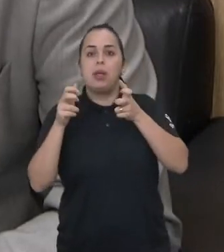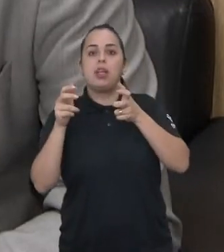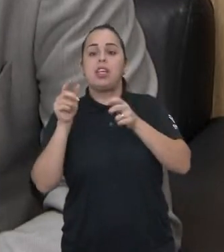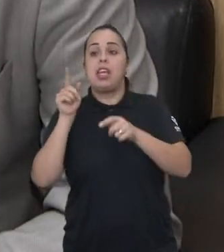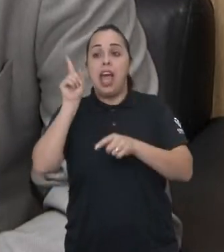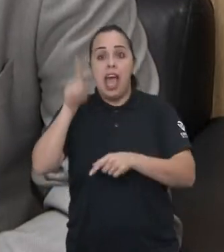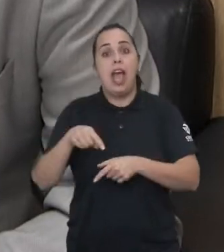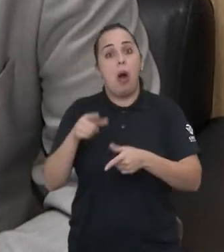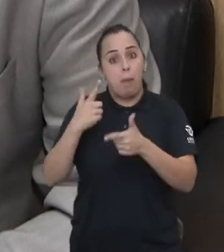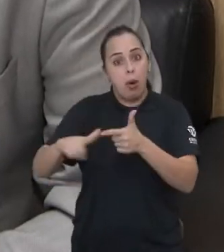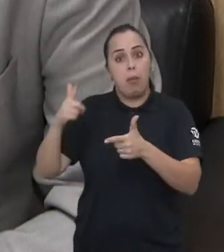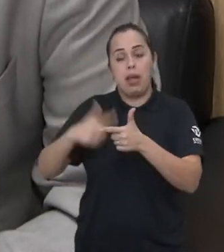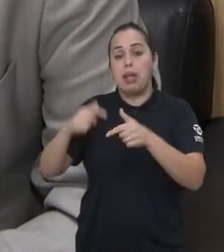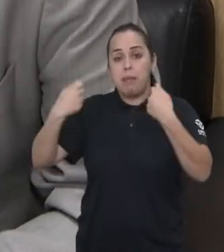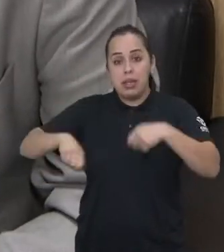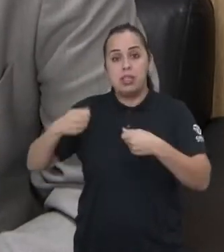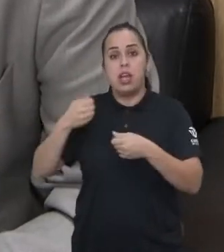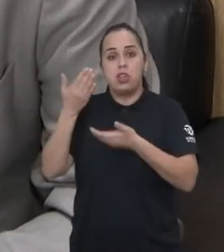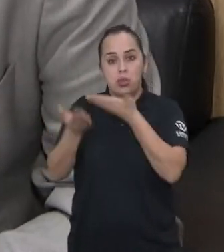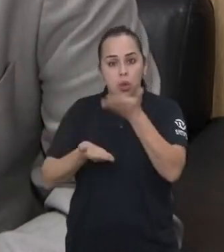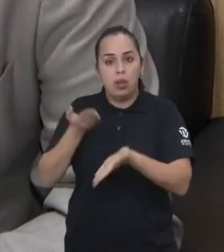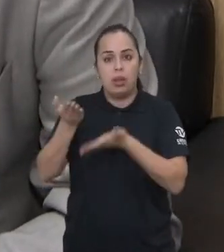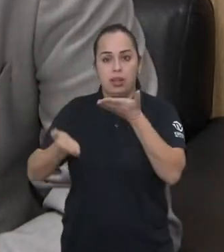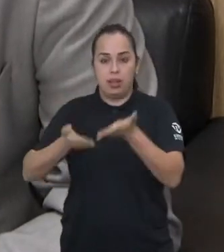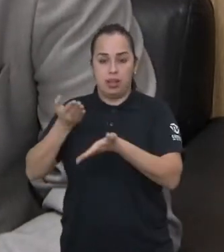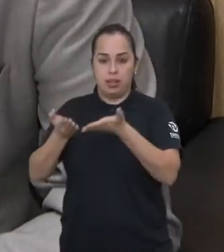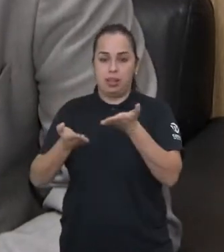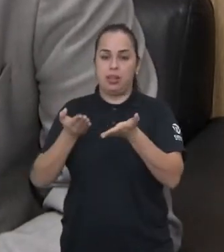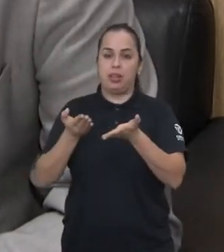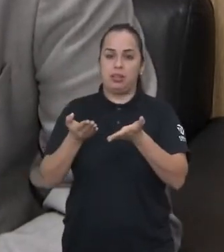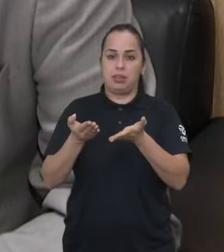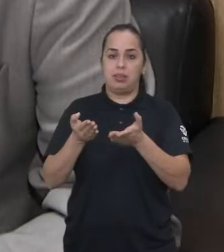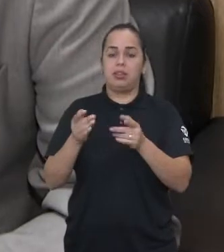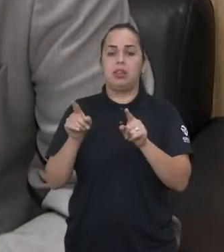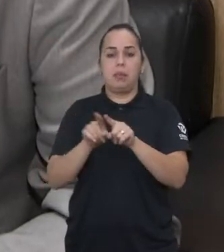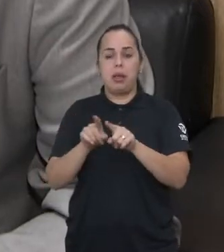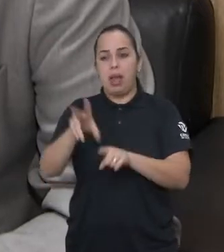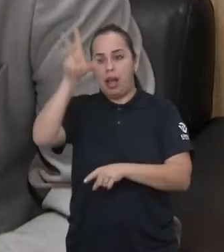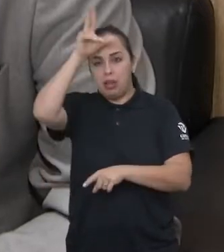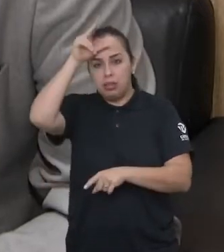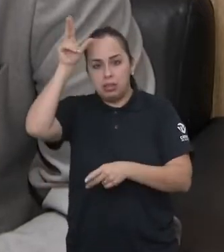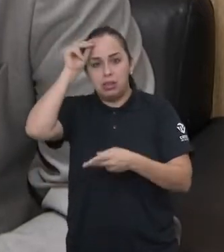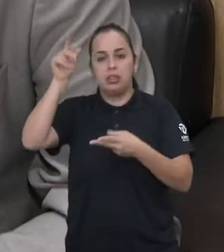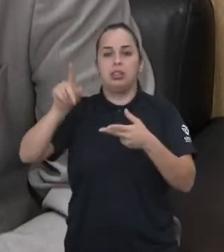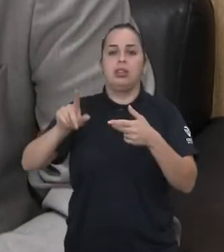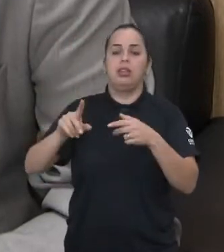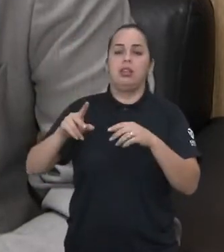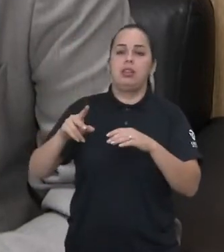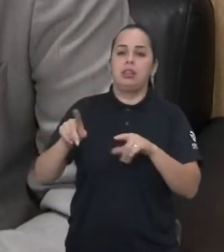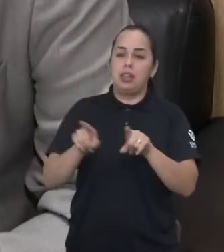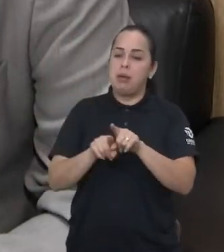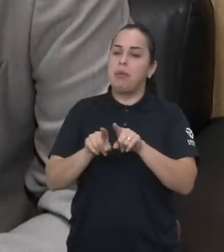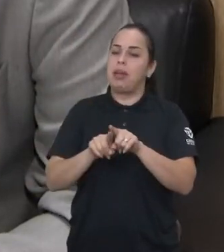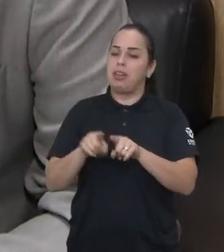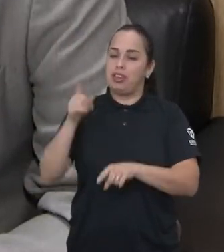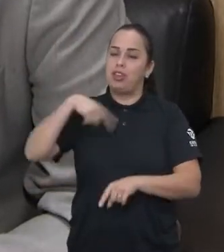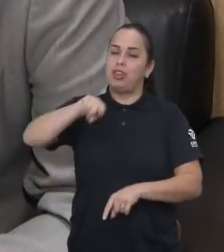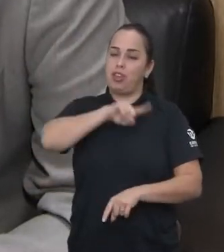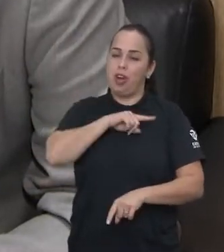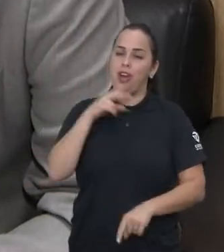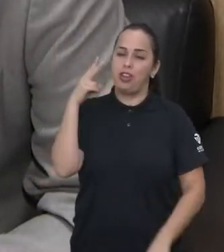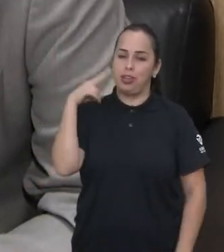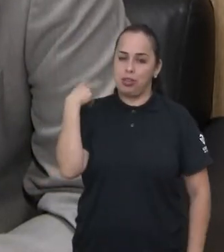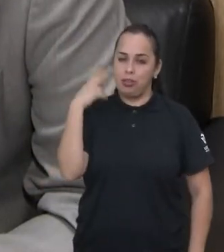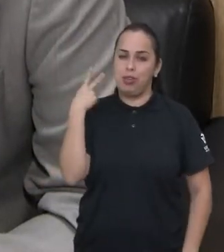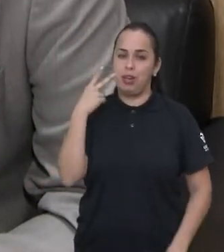isso como um problema a ser cuidado por meio da secretaria pelo Município pelo executivo mas também